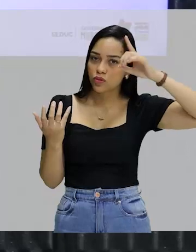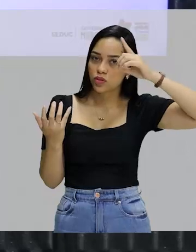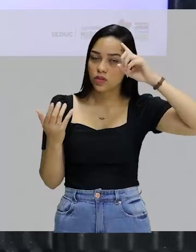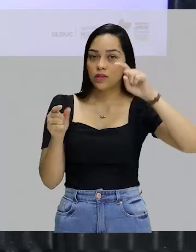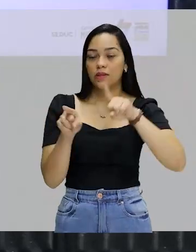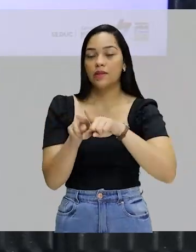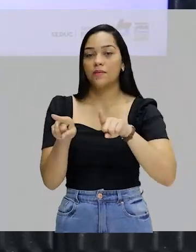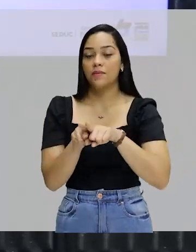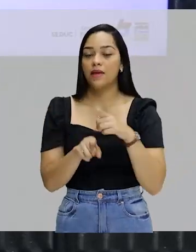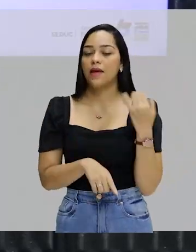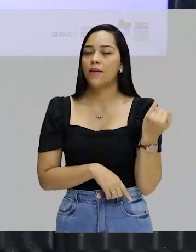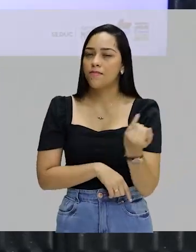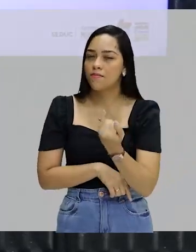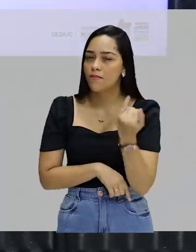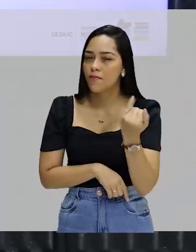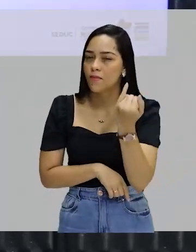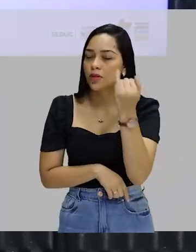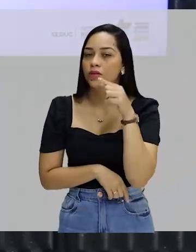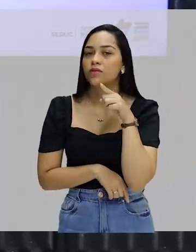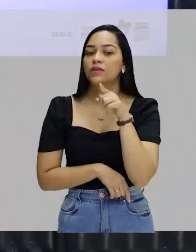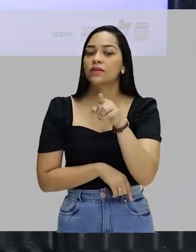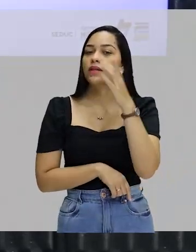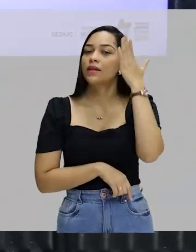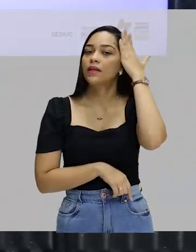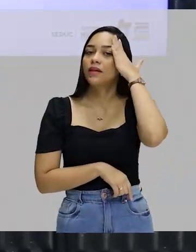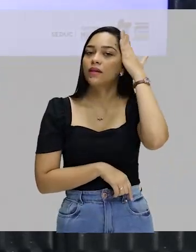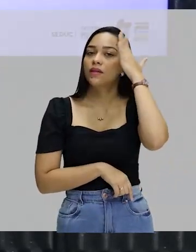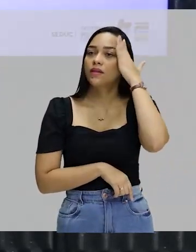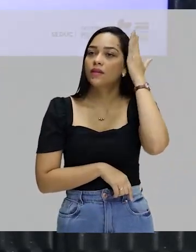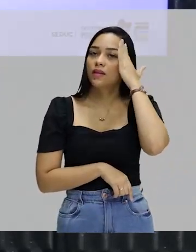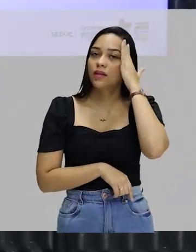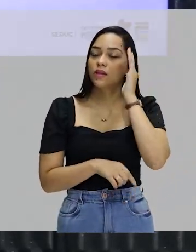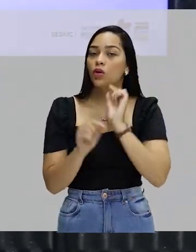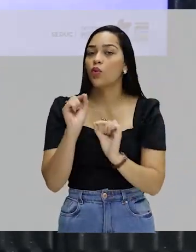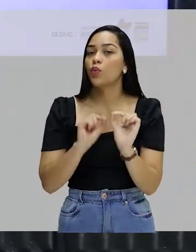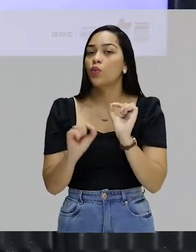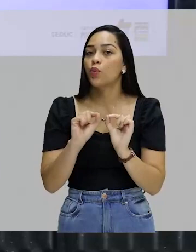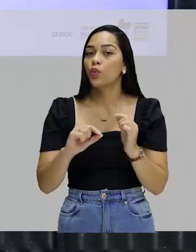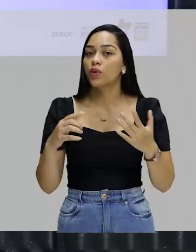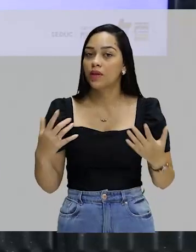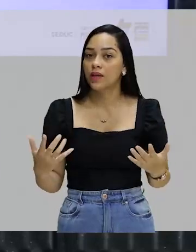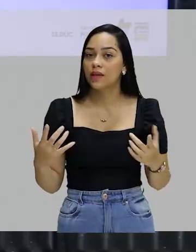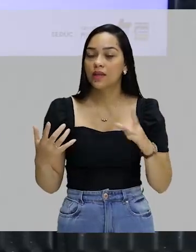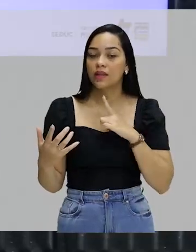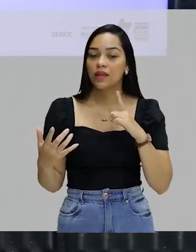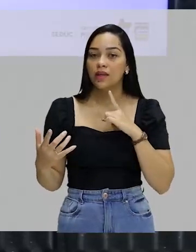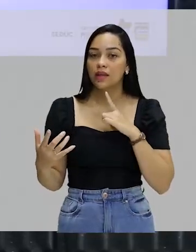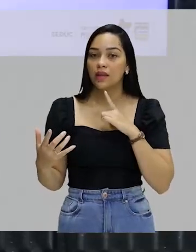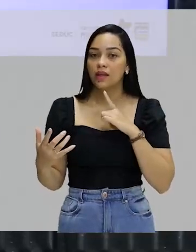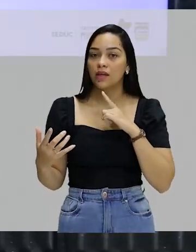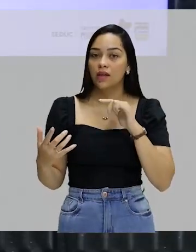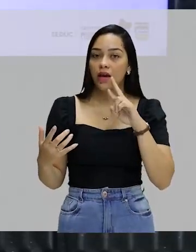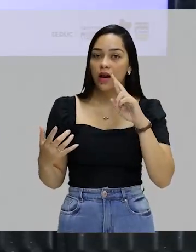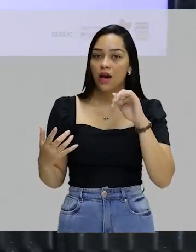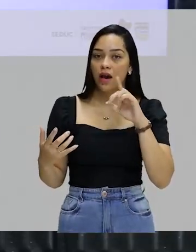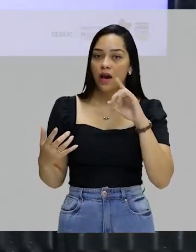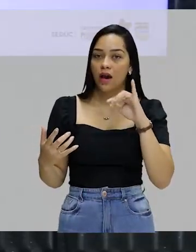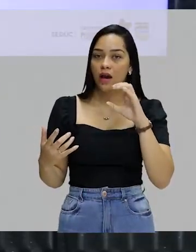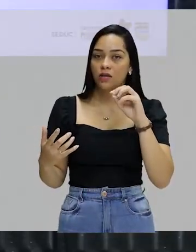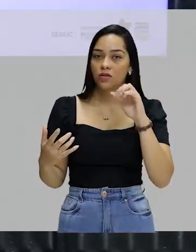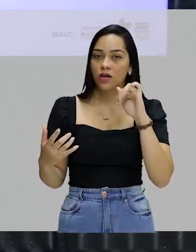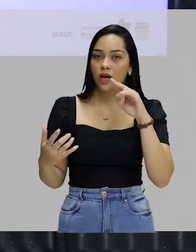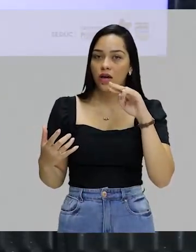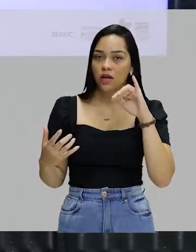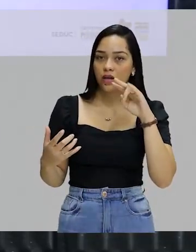é importantíssimo que você compreenda, né, os fenômenos radioativos. Show de bola? Até